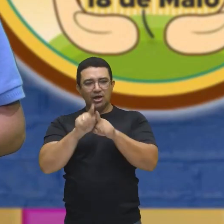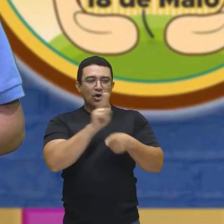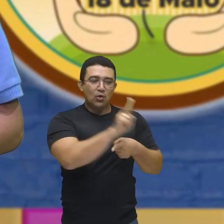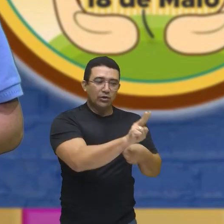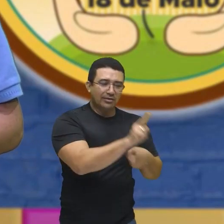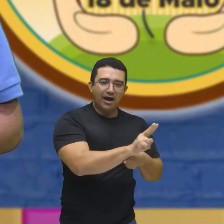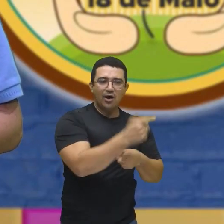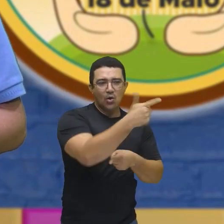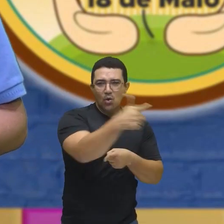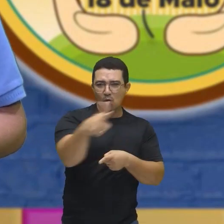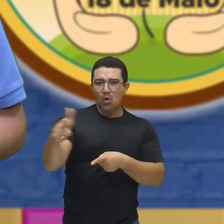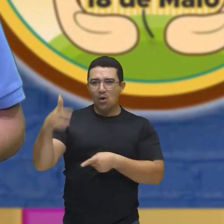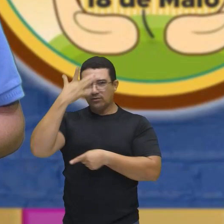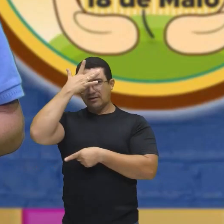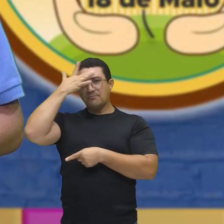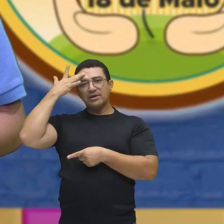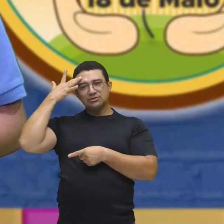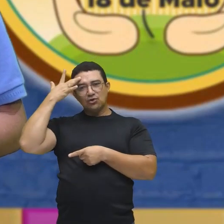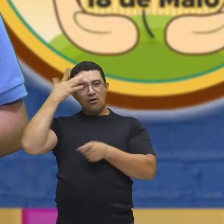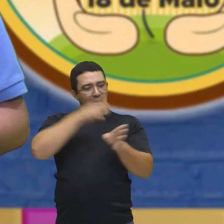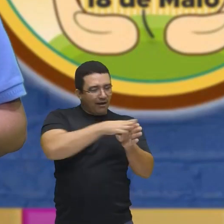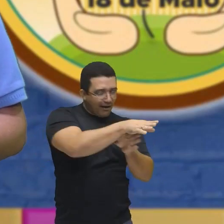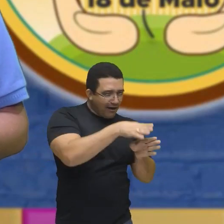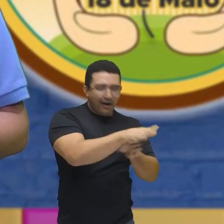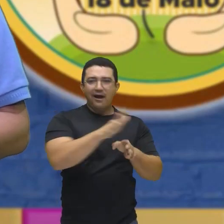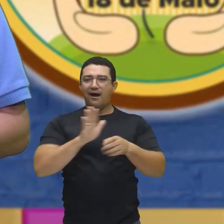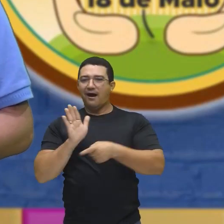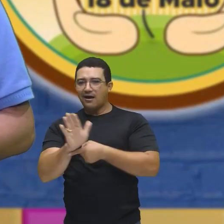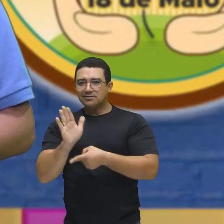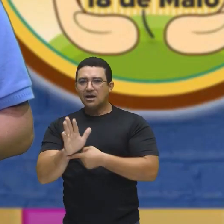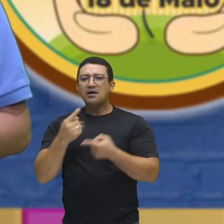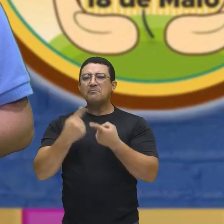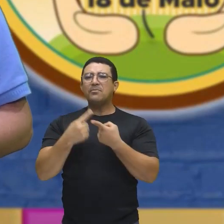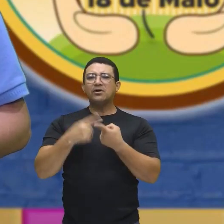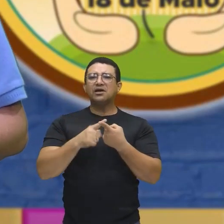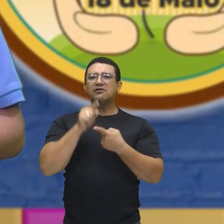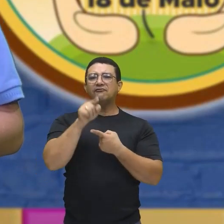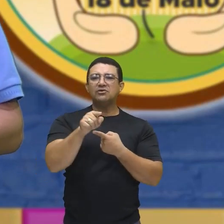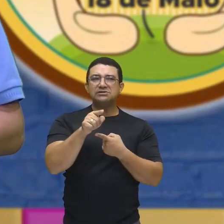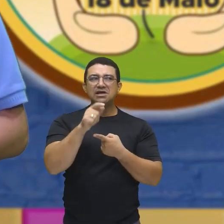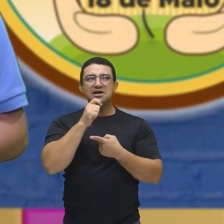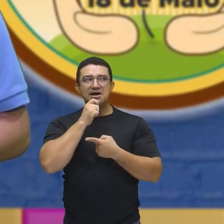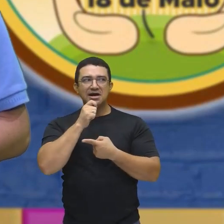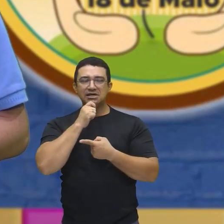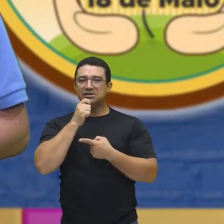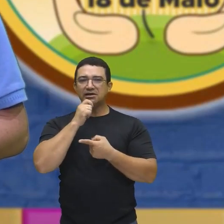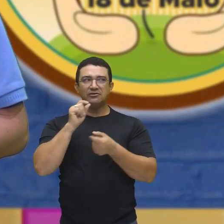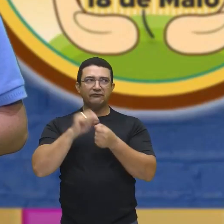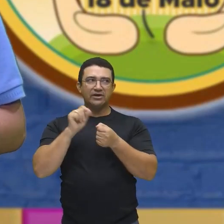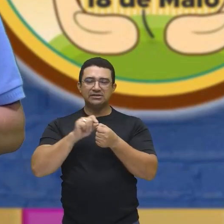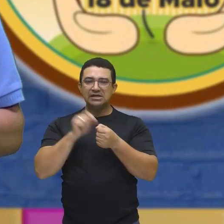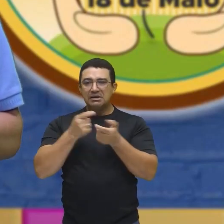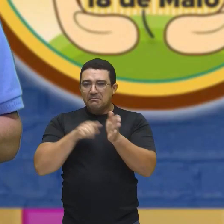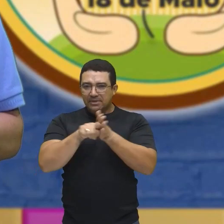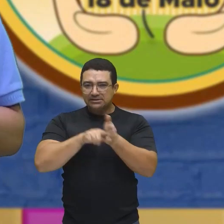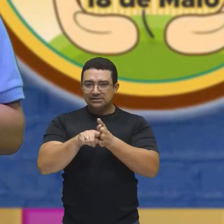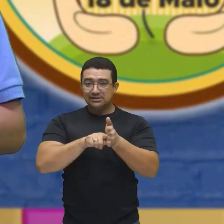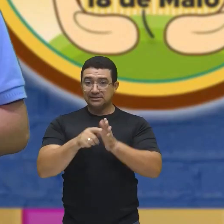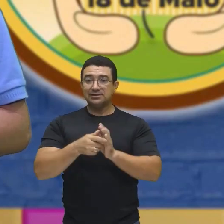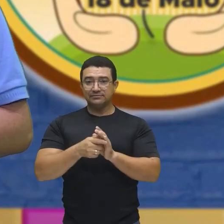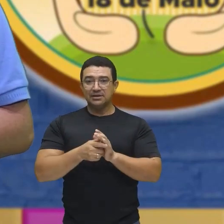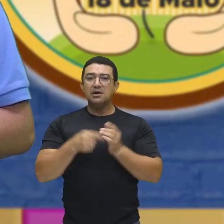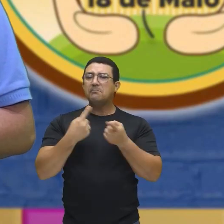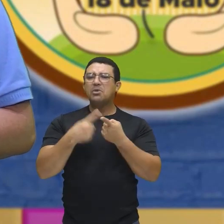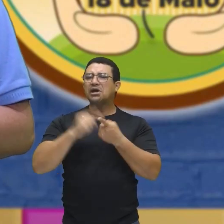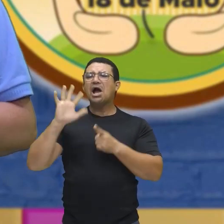outro, de direcionar também. Oh, por que você não faz uma pesquisa? Tenta descobrir por que isso acontece. Por que